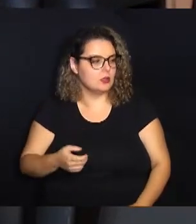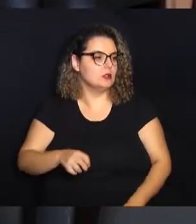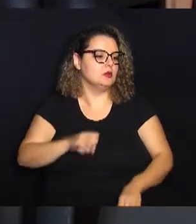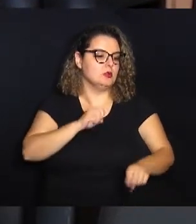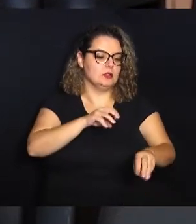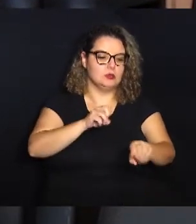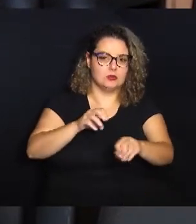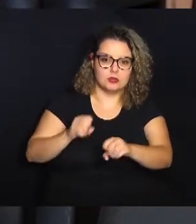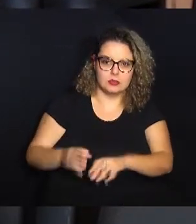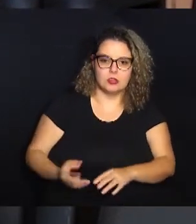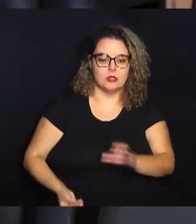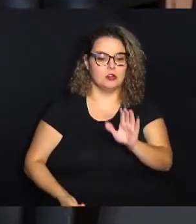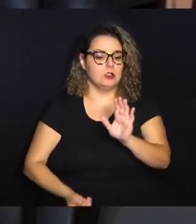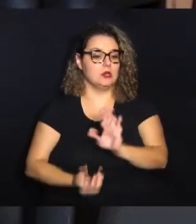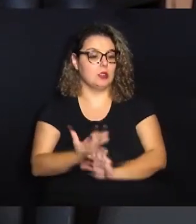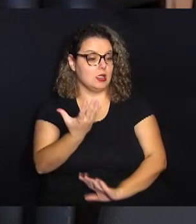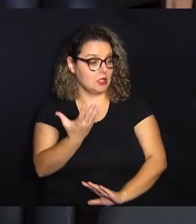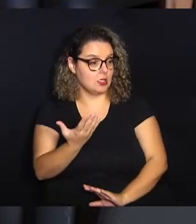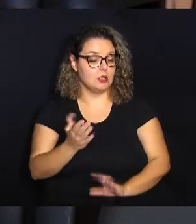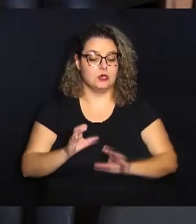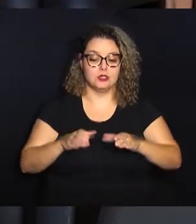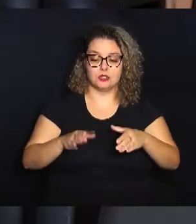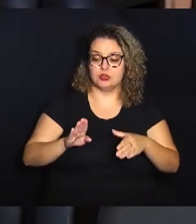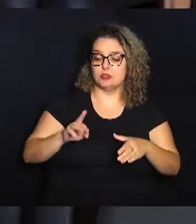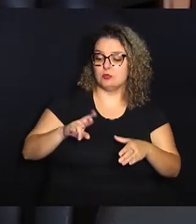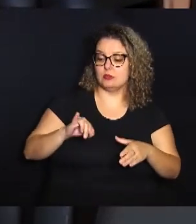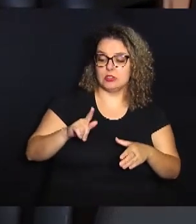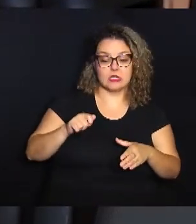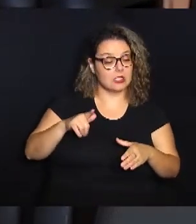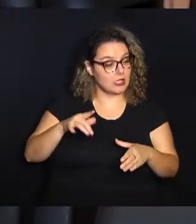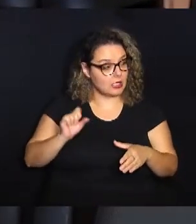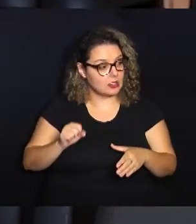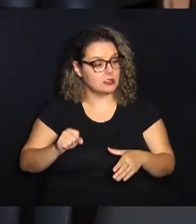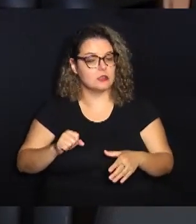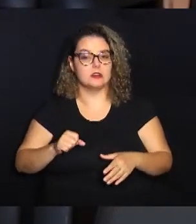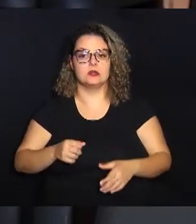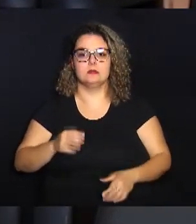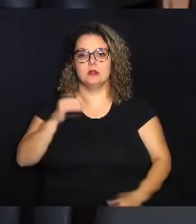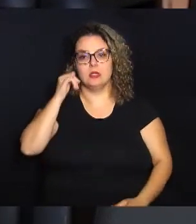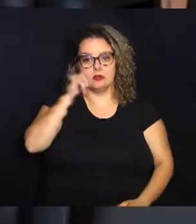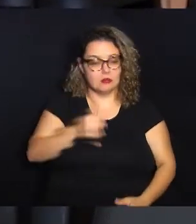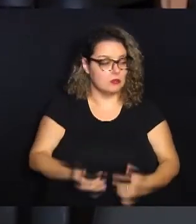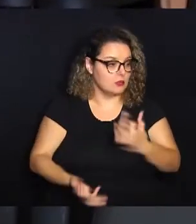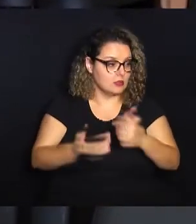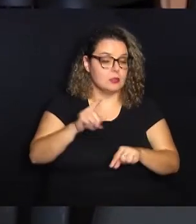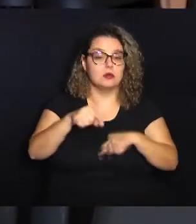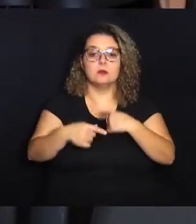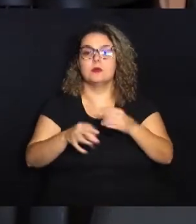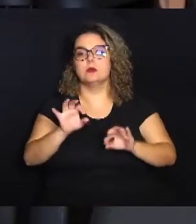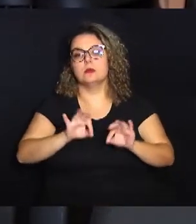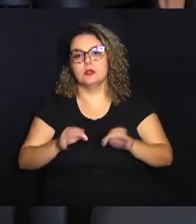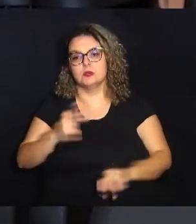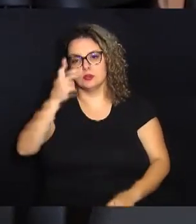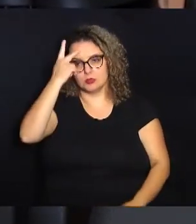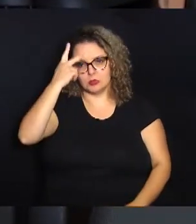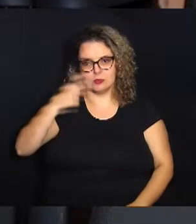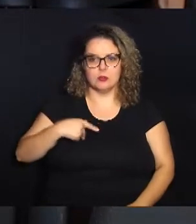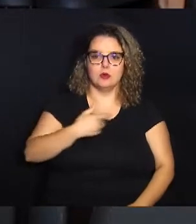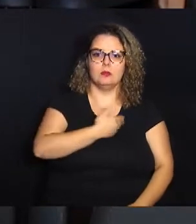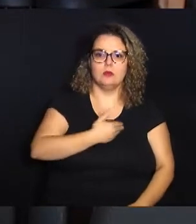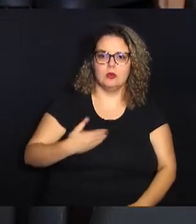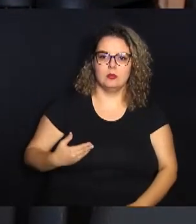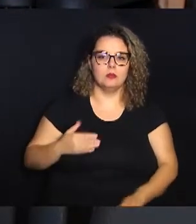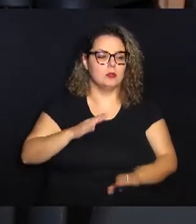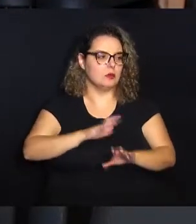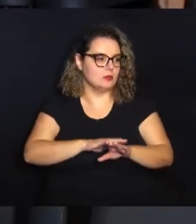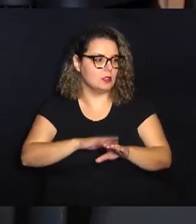de brigadas populares para fazer esse combate a incêndio, é numa outra preparação do próprio governo para poder